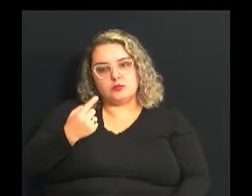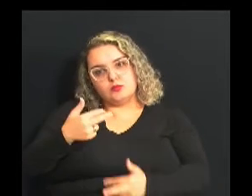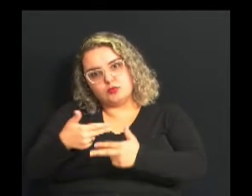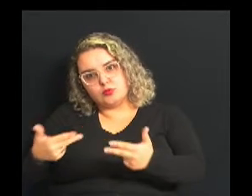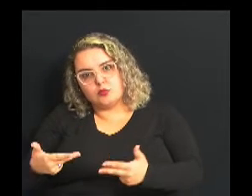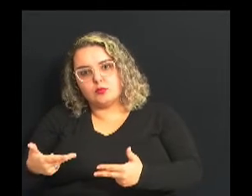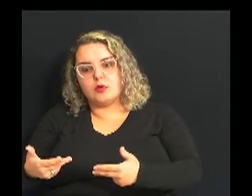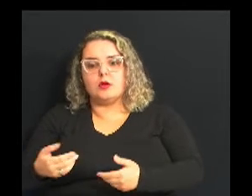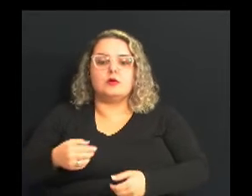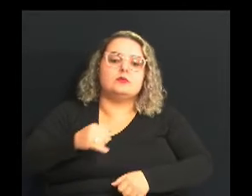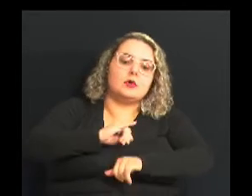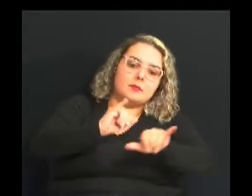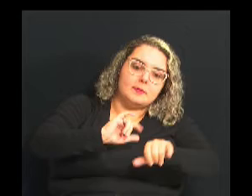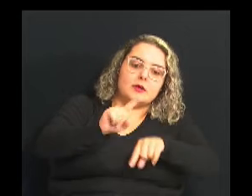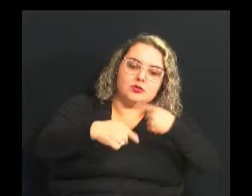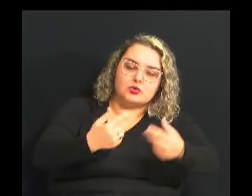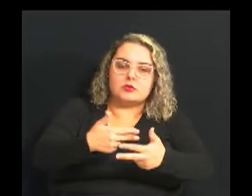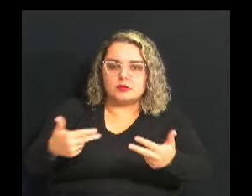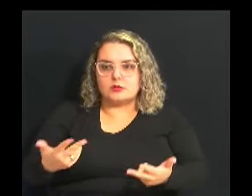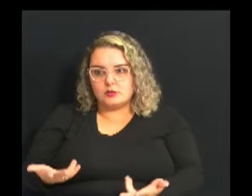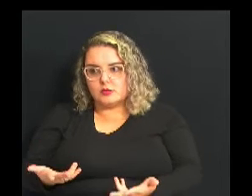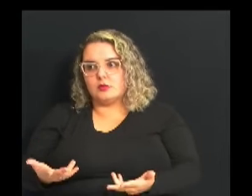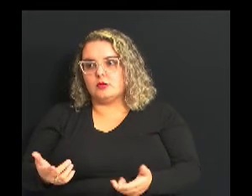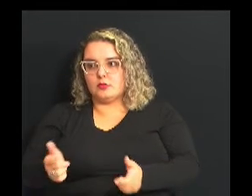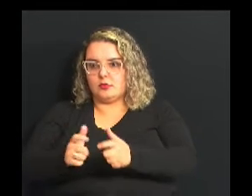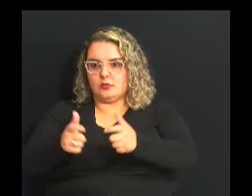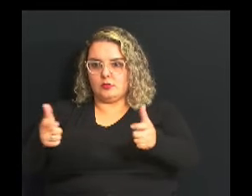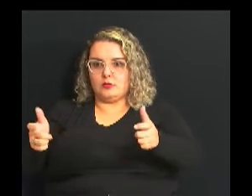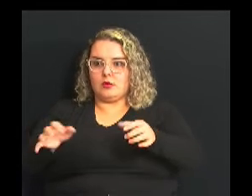puxar a outra. Com o aumento da produção,